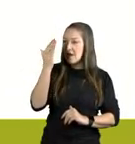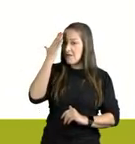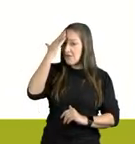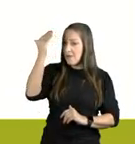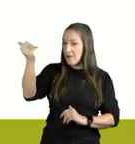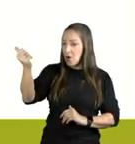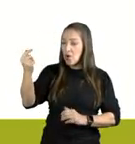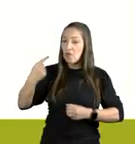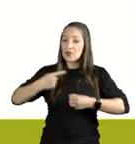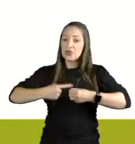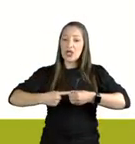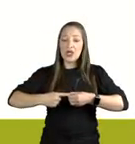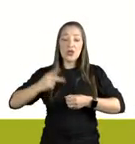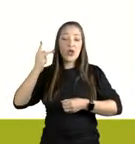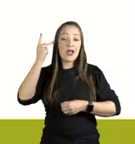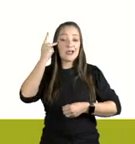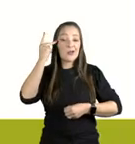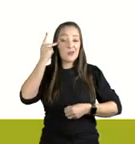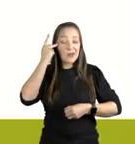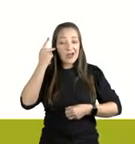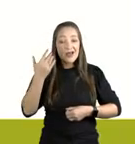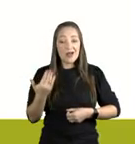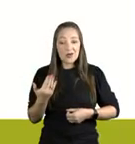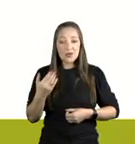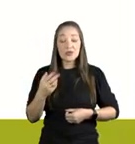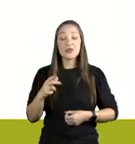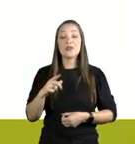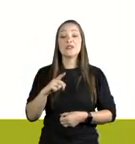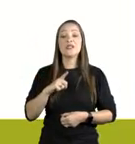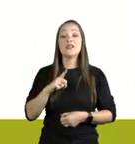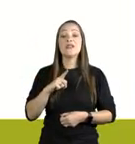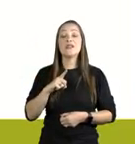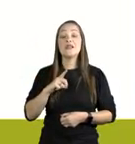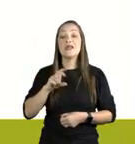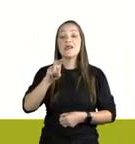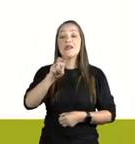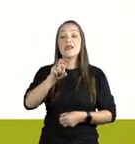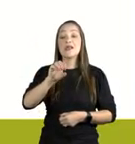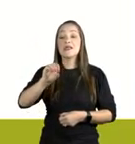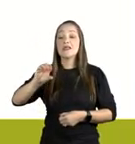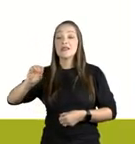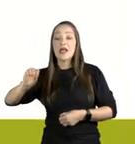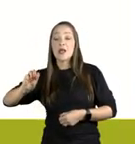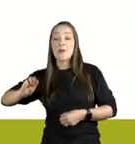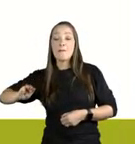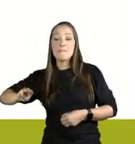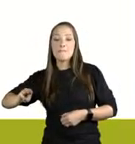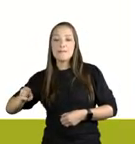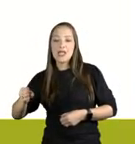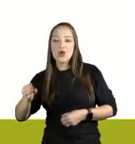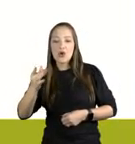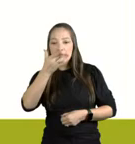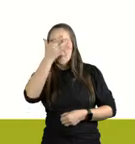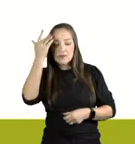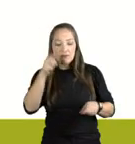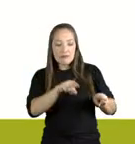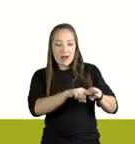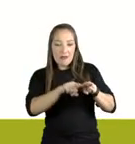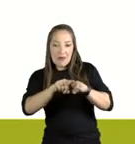de São Paulo. Tá? Ele tem 500 milhões sob custódia, então é uma quantia expressiva.